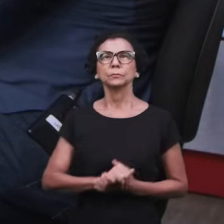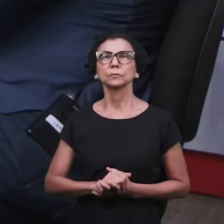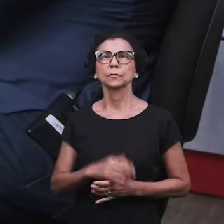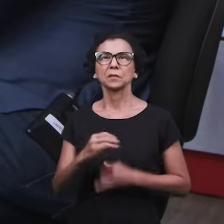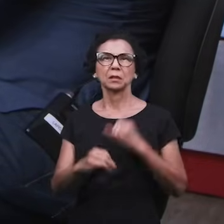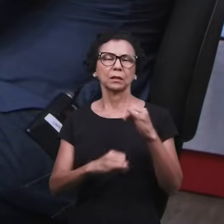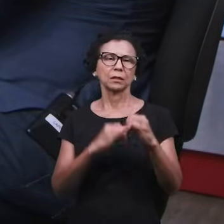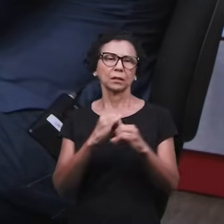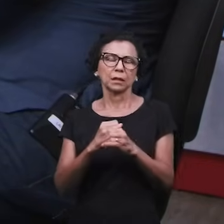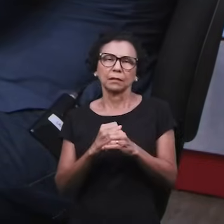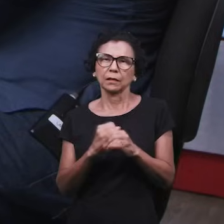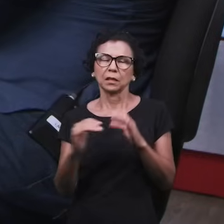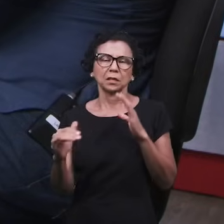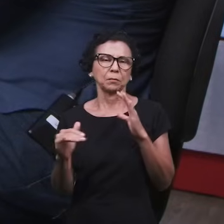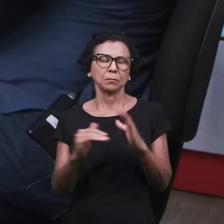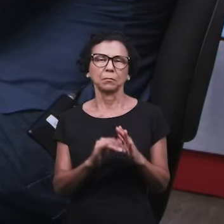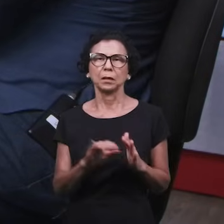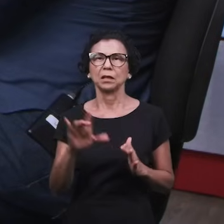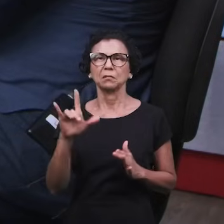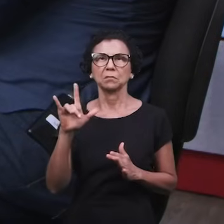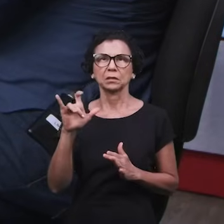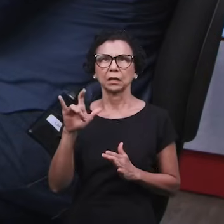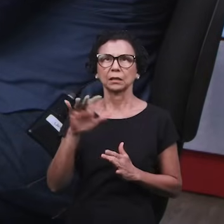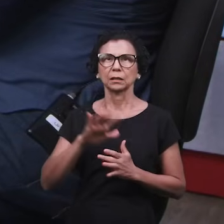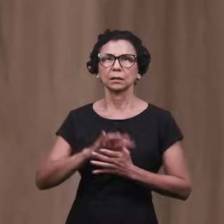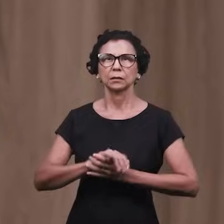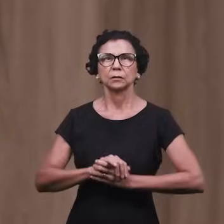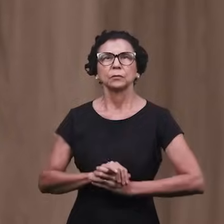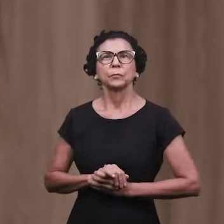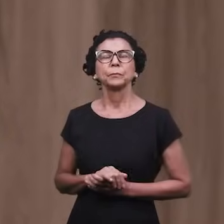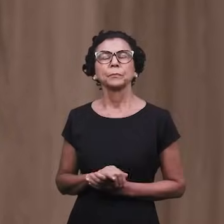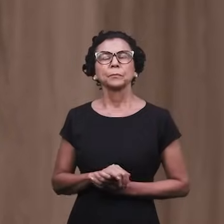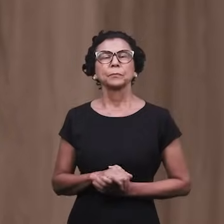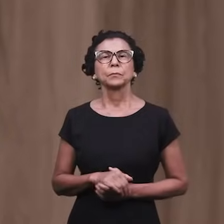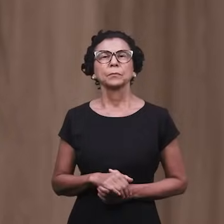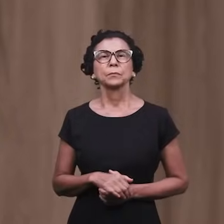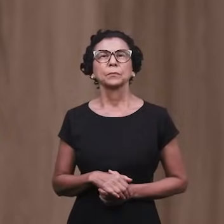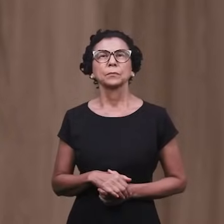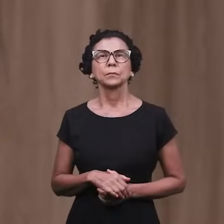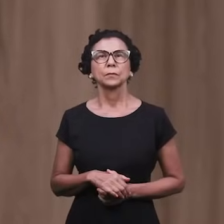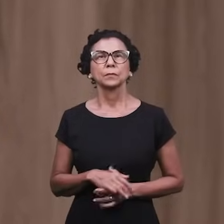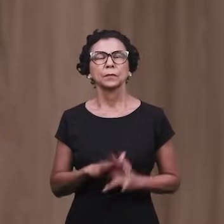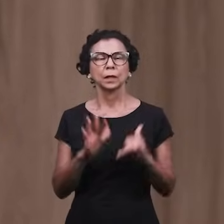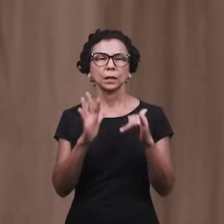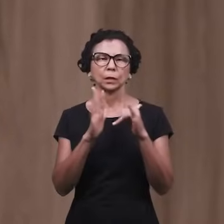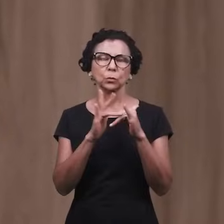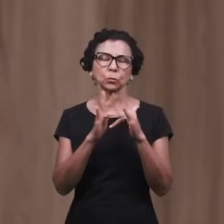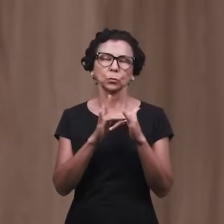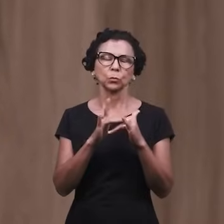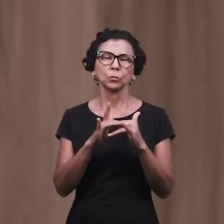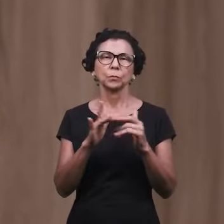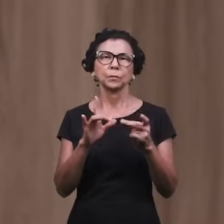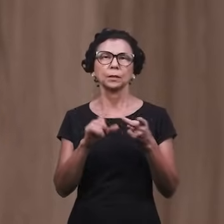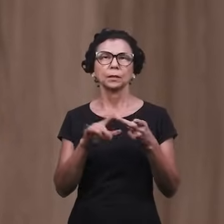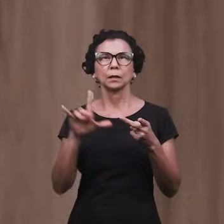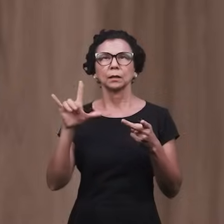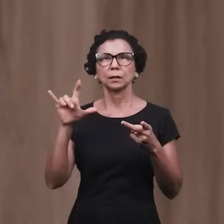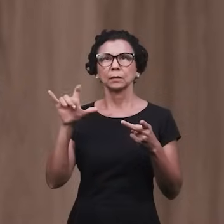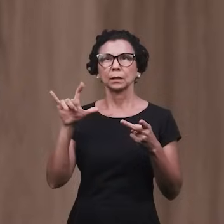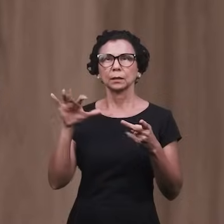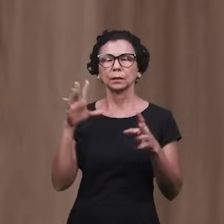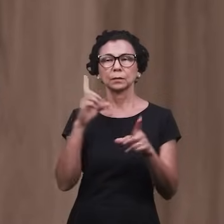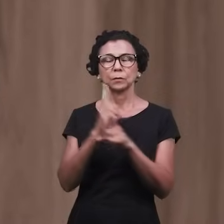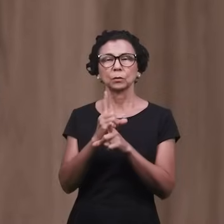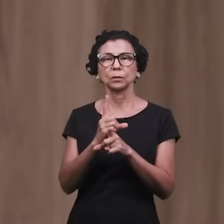eletrônico? Não tem problema. As pessoas me acham, né? Eu tenho no YouTube e no Instagram,